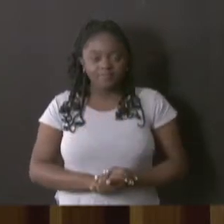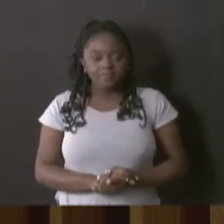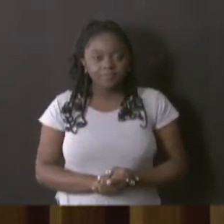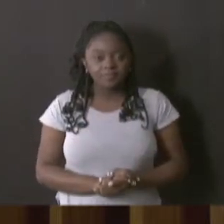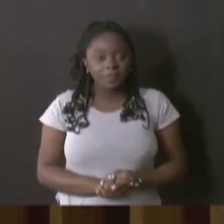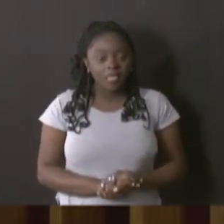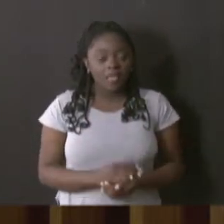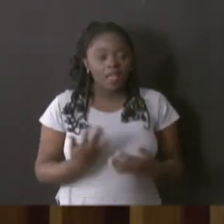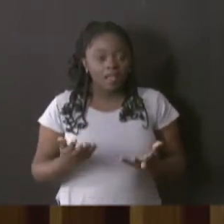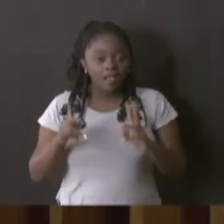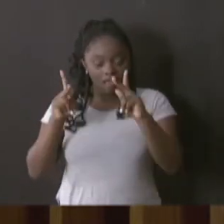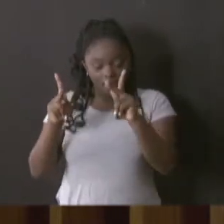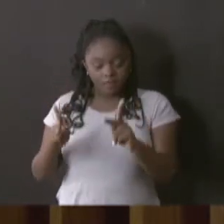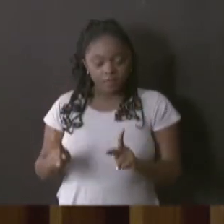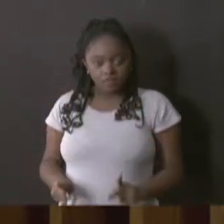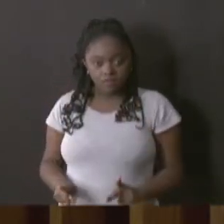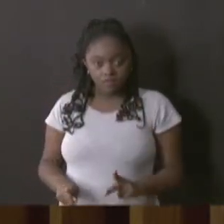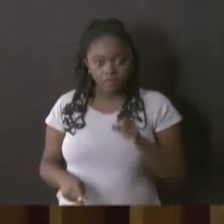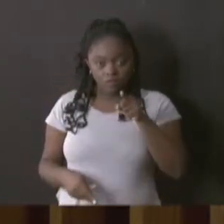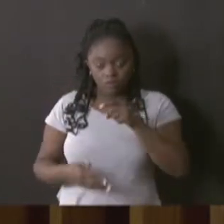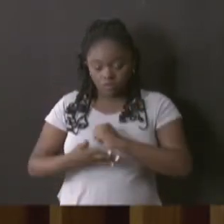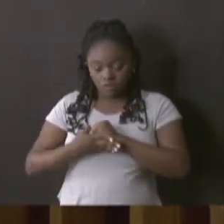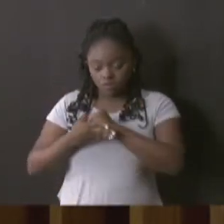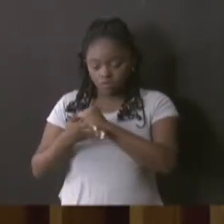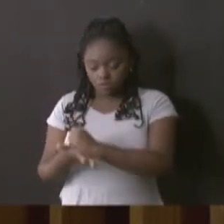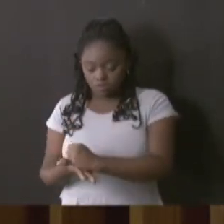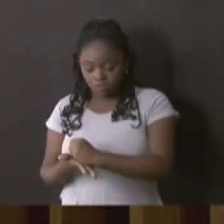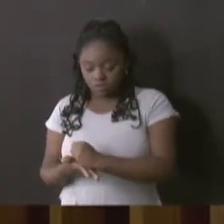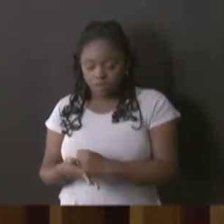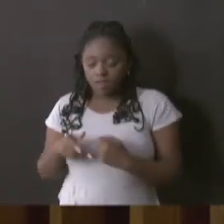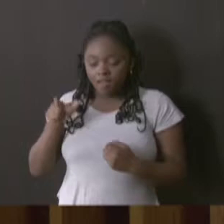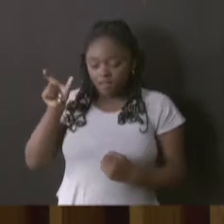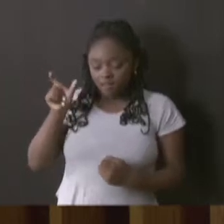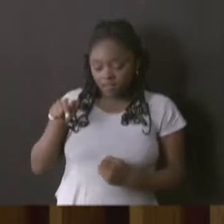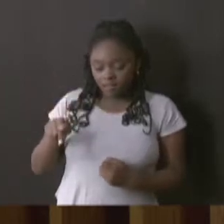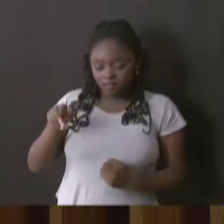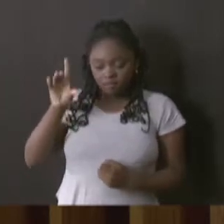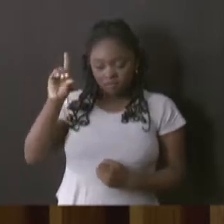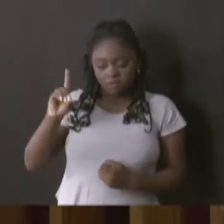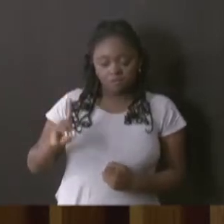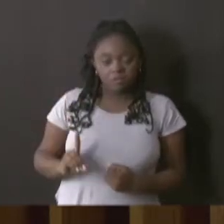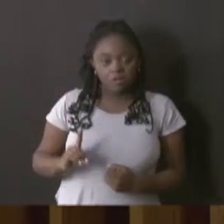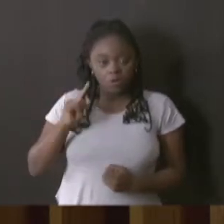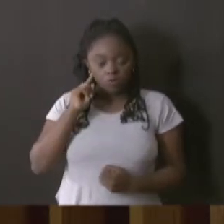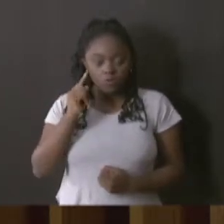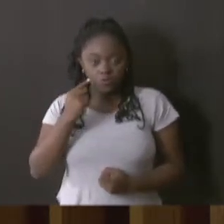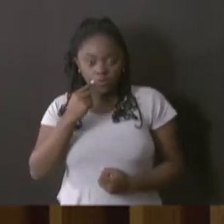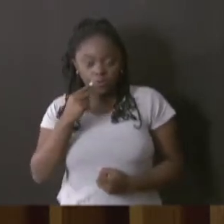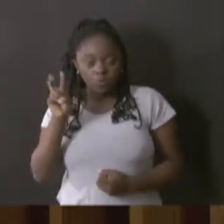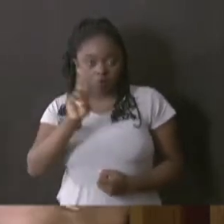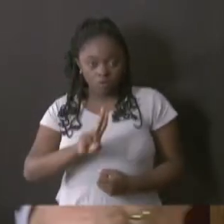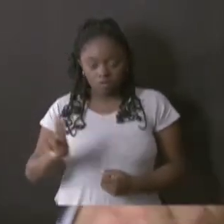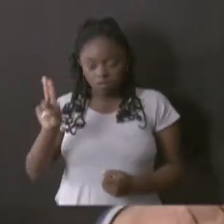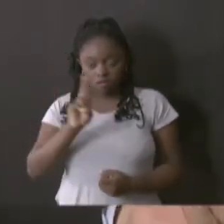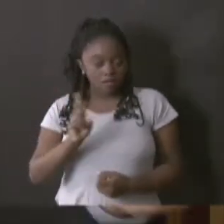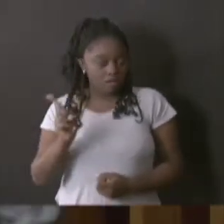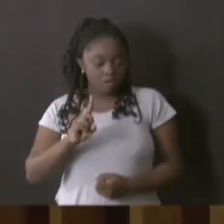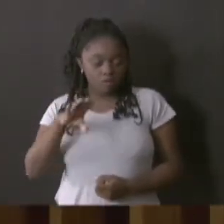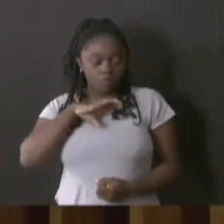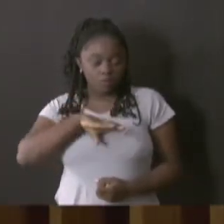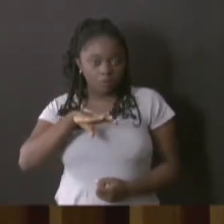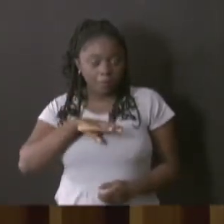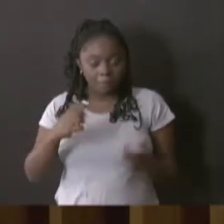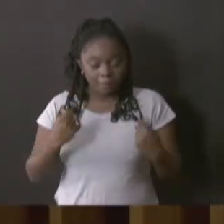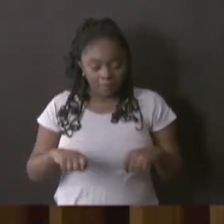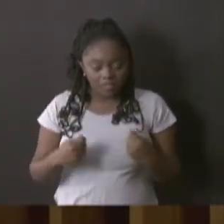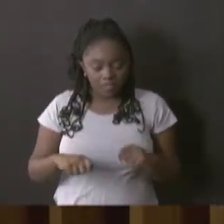seu paciente, né, que está sendo atendido, é um deficiente auditivo que não utiliza a língua portuguesa, há necessidade de uma